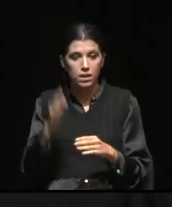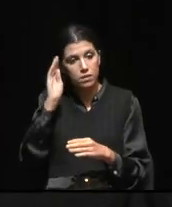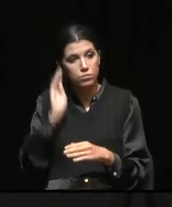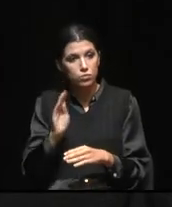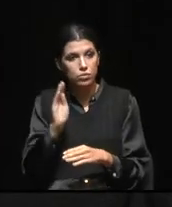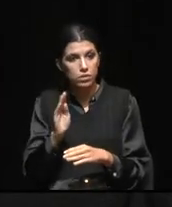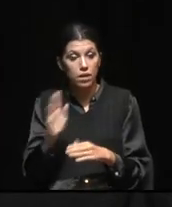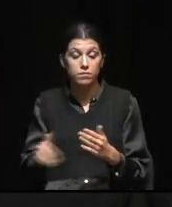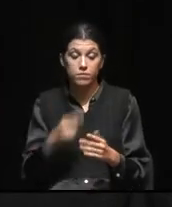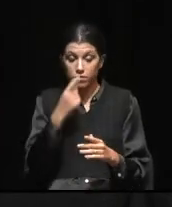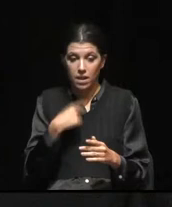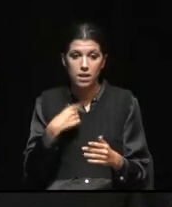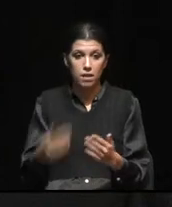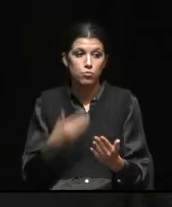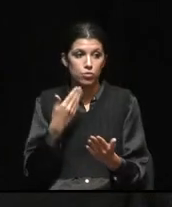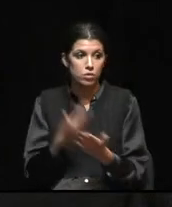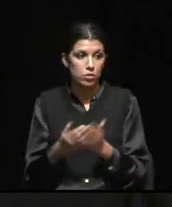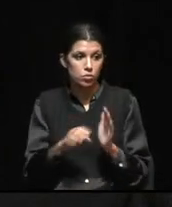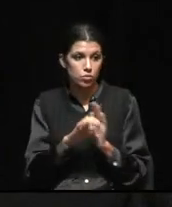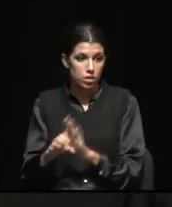e a recomendação do